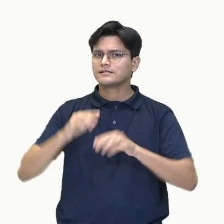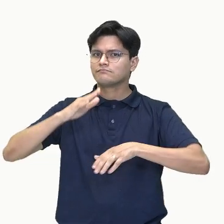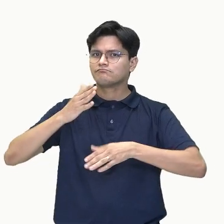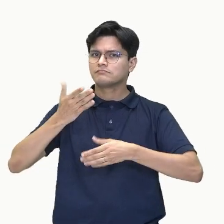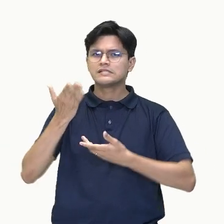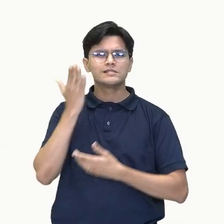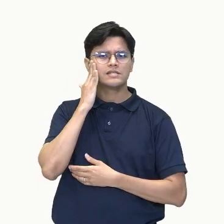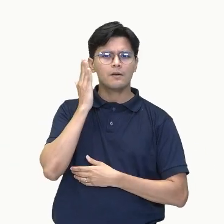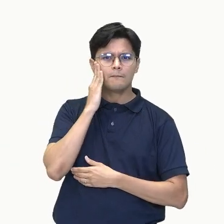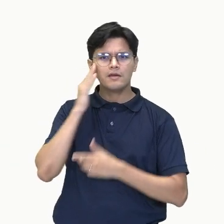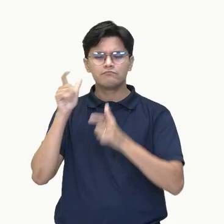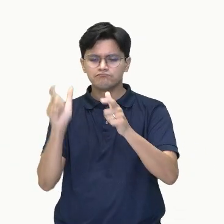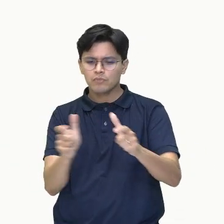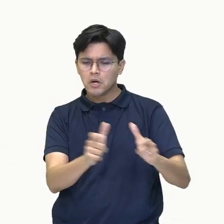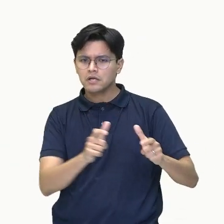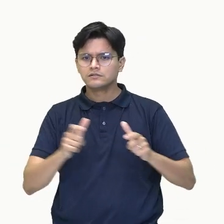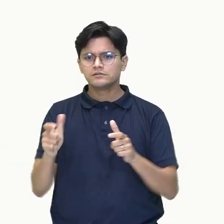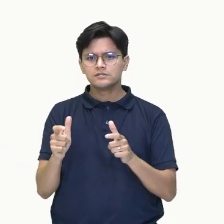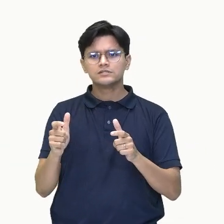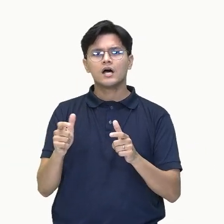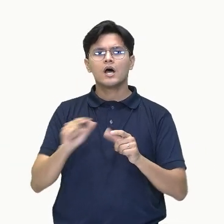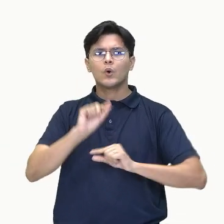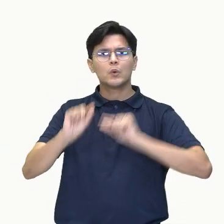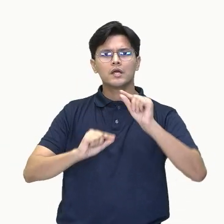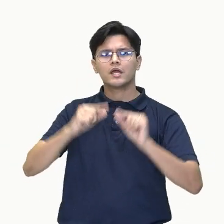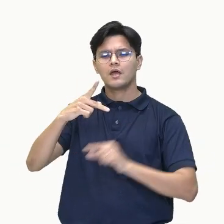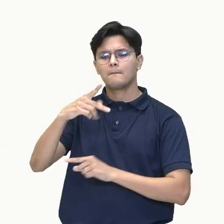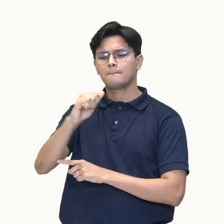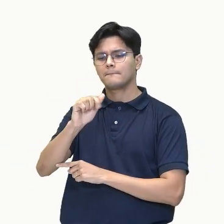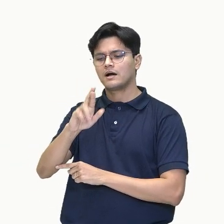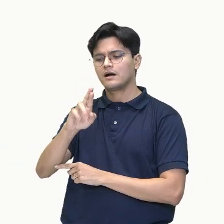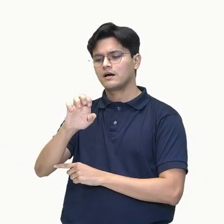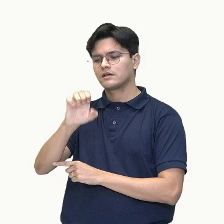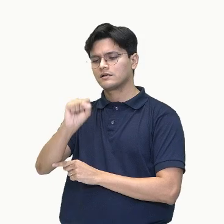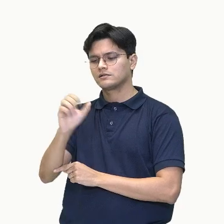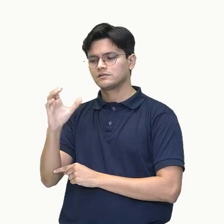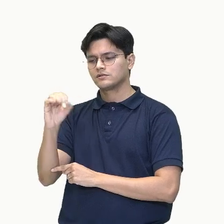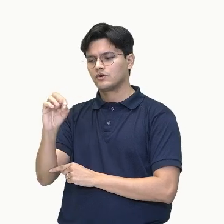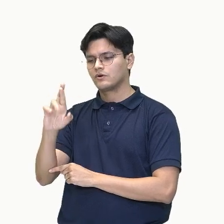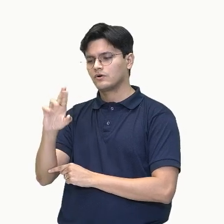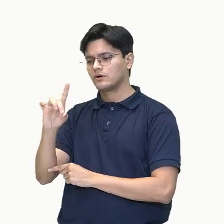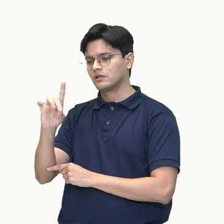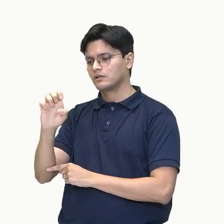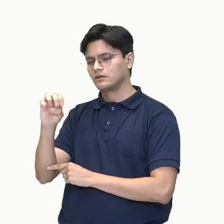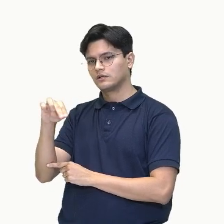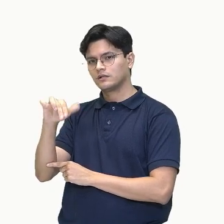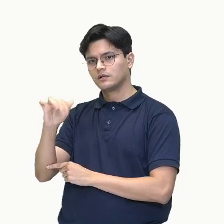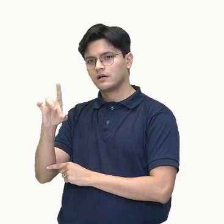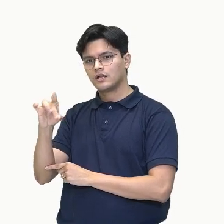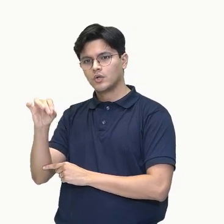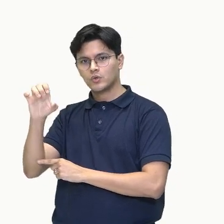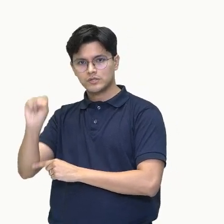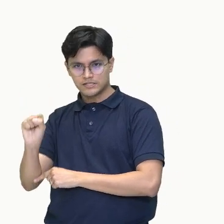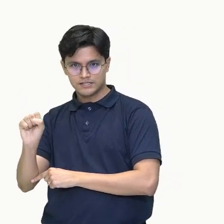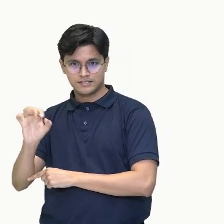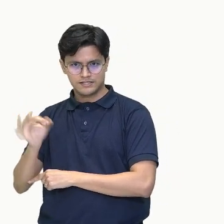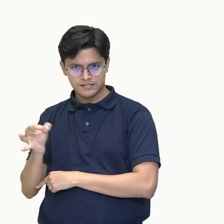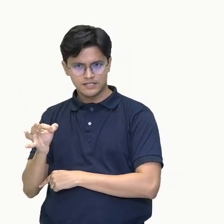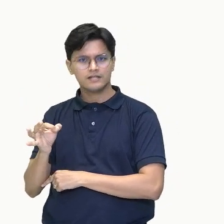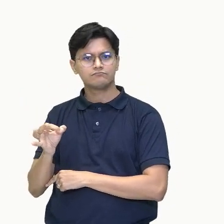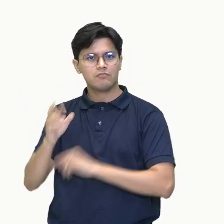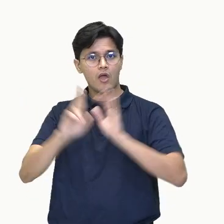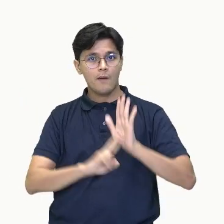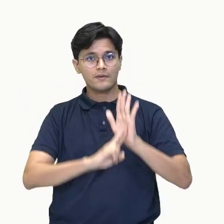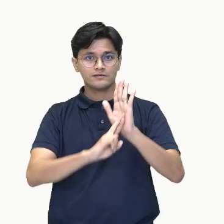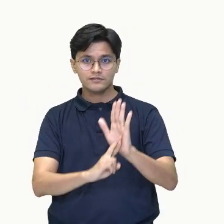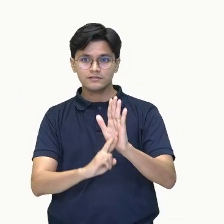plano cartesiano, e que é o nosso próximo conceito-chave. Pares ordenados, e que eu disse para vocês ali que são representados,